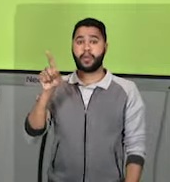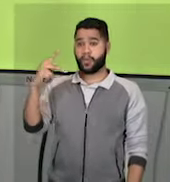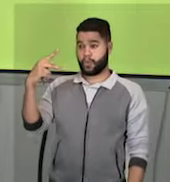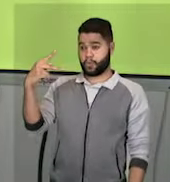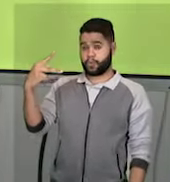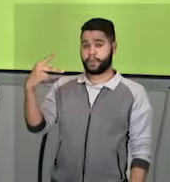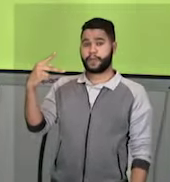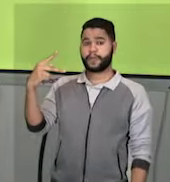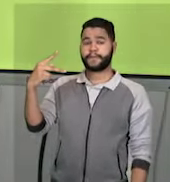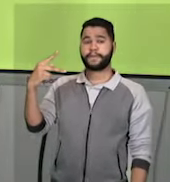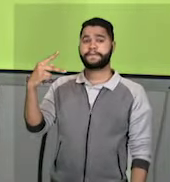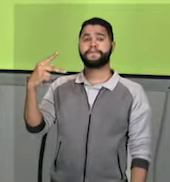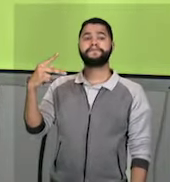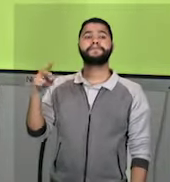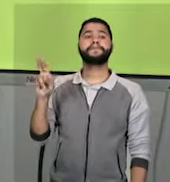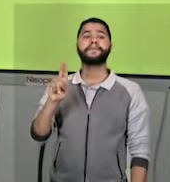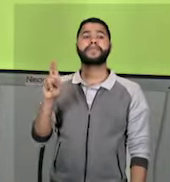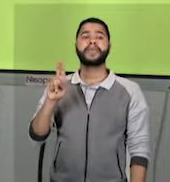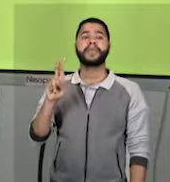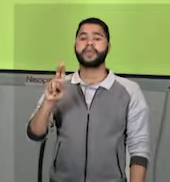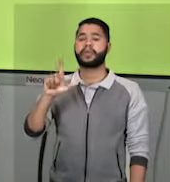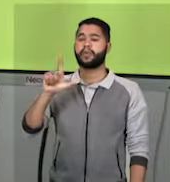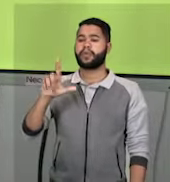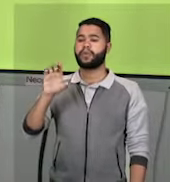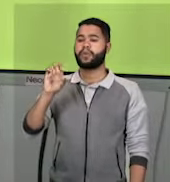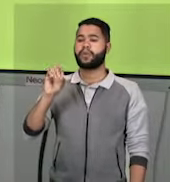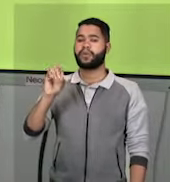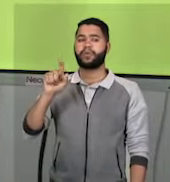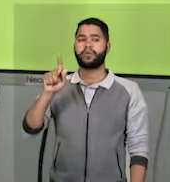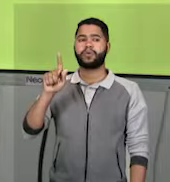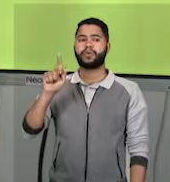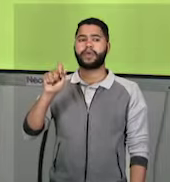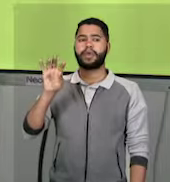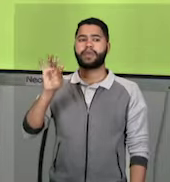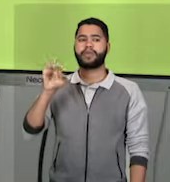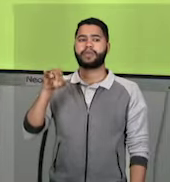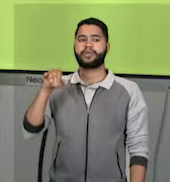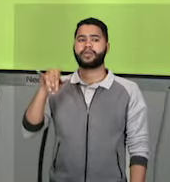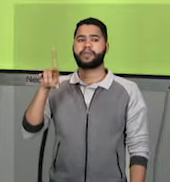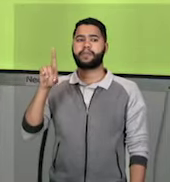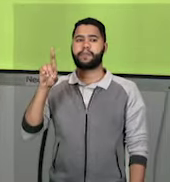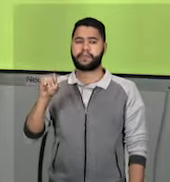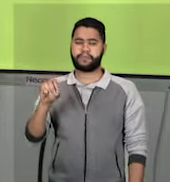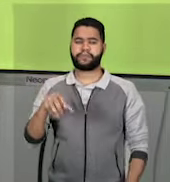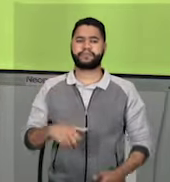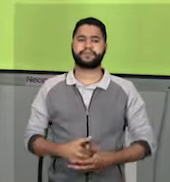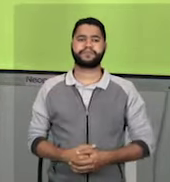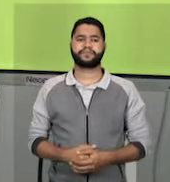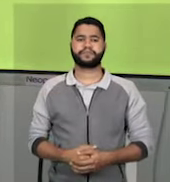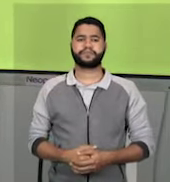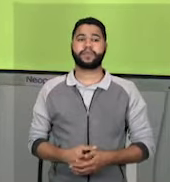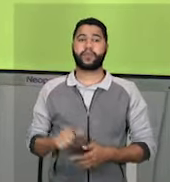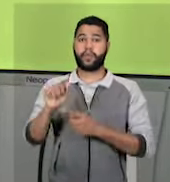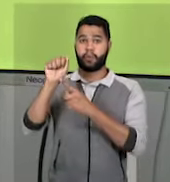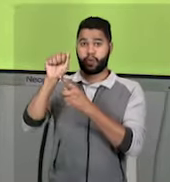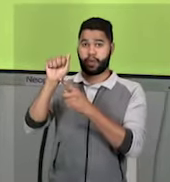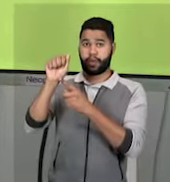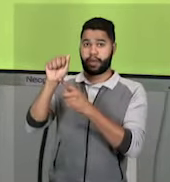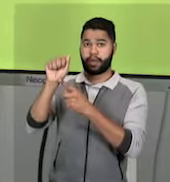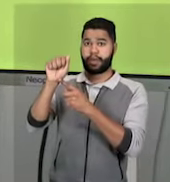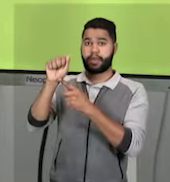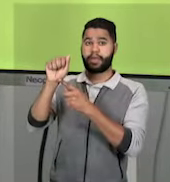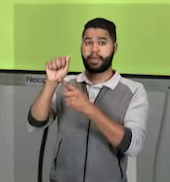caso, ele é chamado de logaritmando. Ok? Então, o A é o expoente e